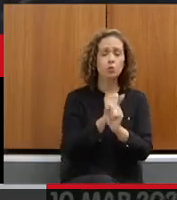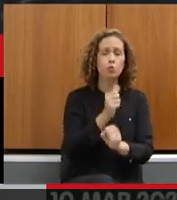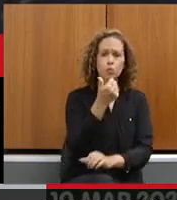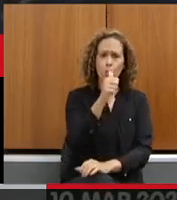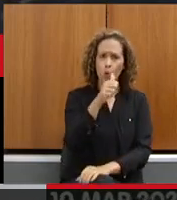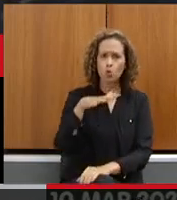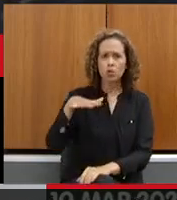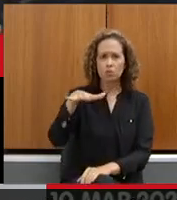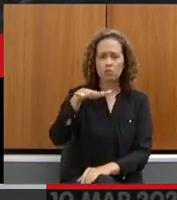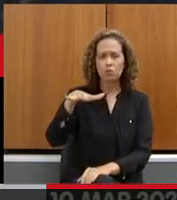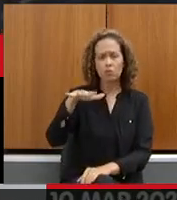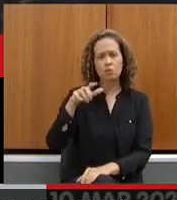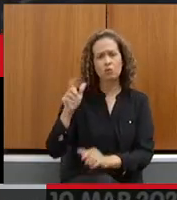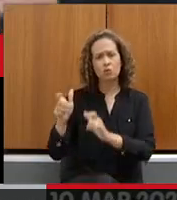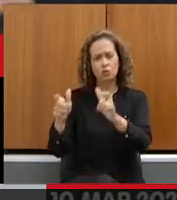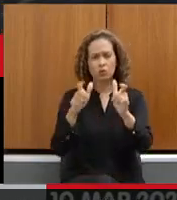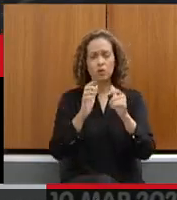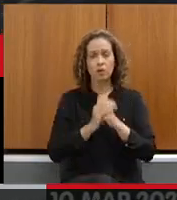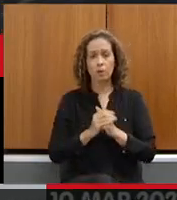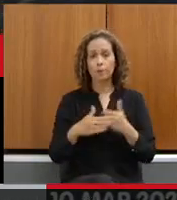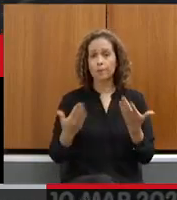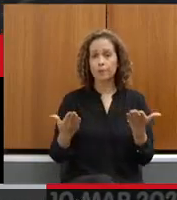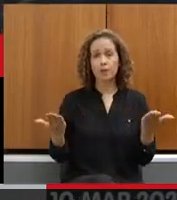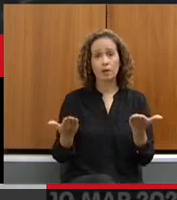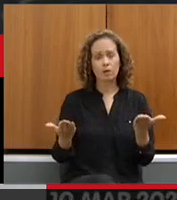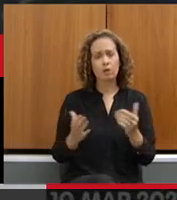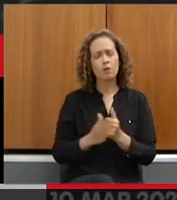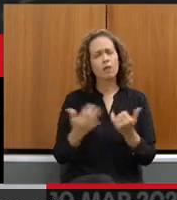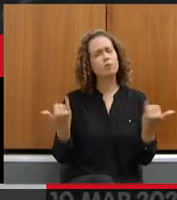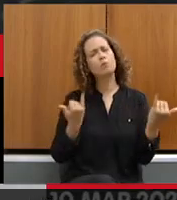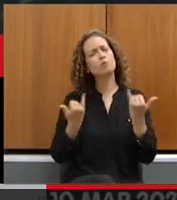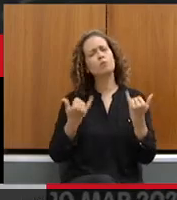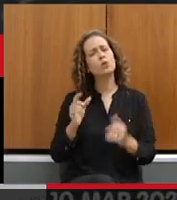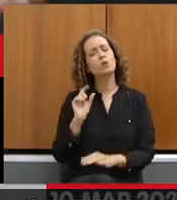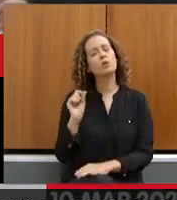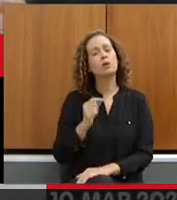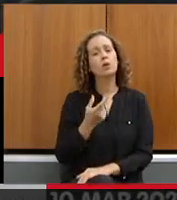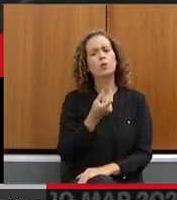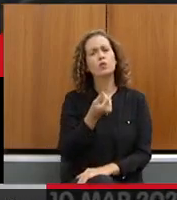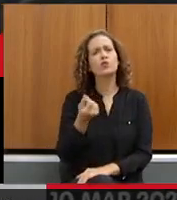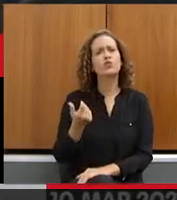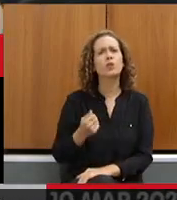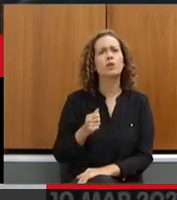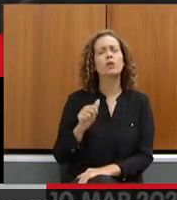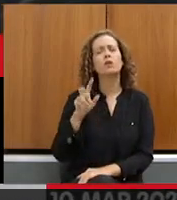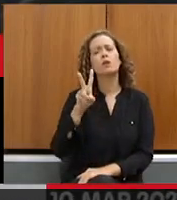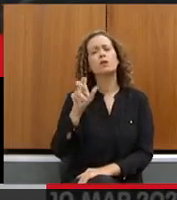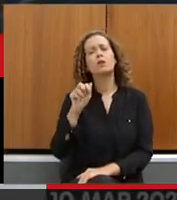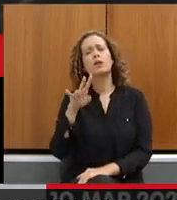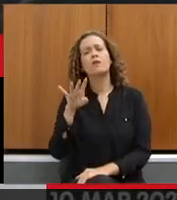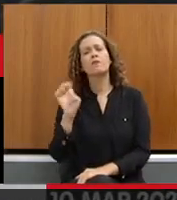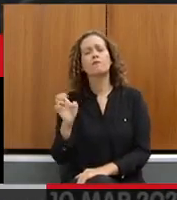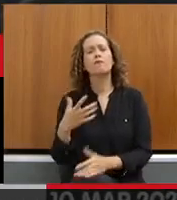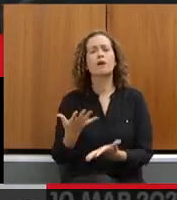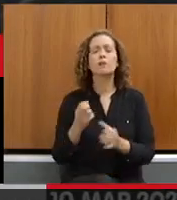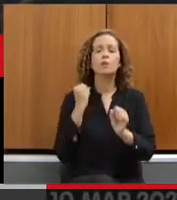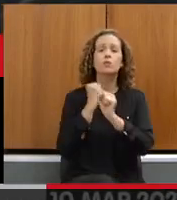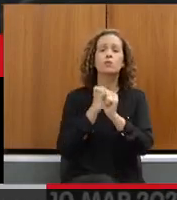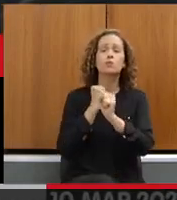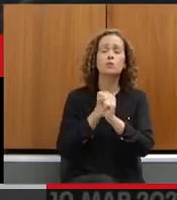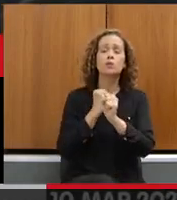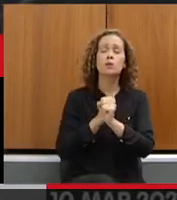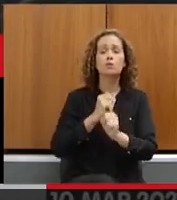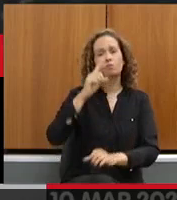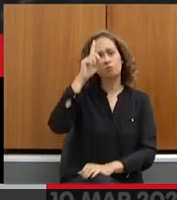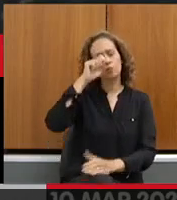regionais inclusive agora a notícia que nós temos aqui o dinheiro da Vale será utilizado para construção de finalização desse